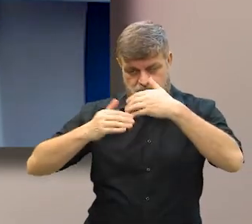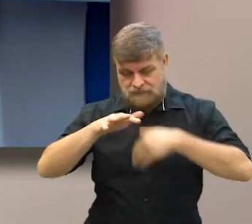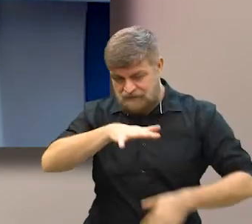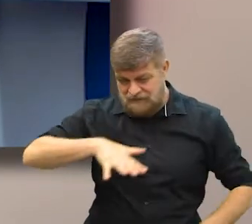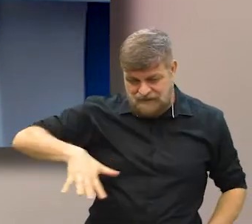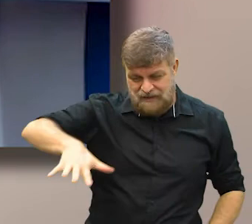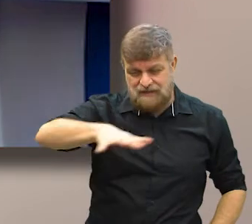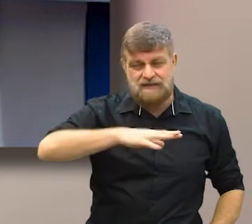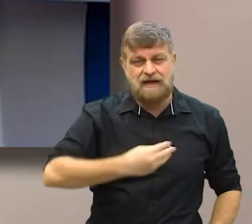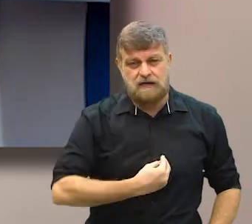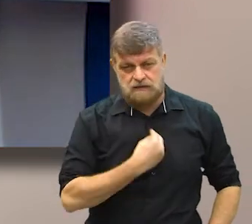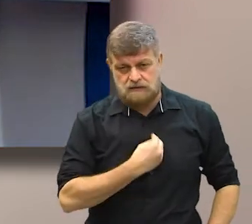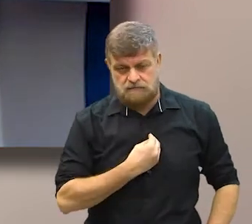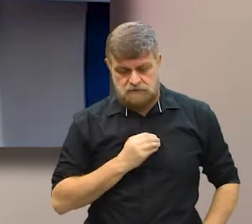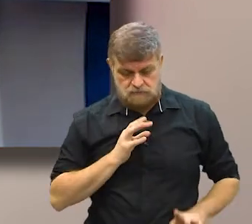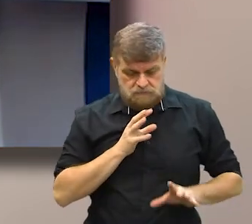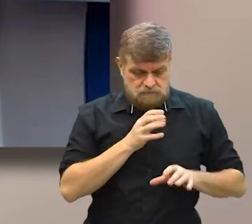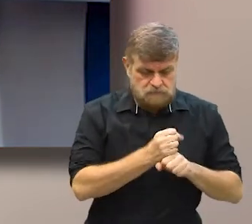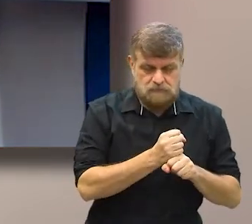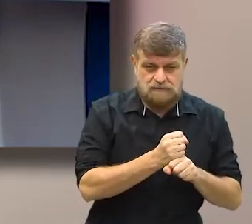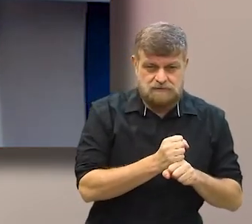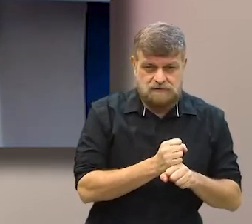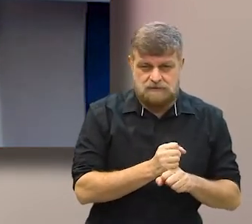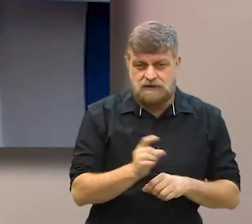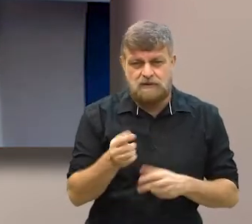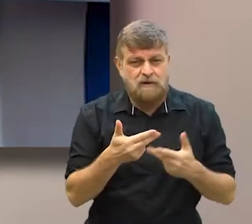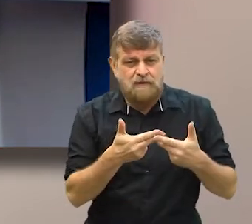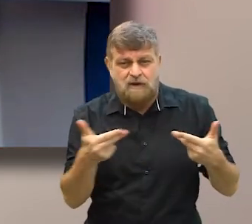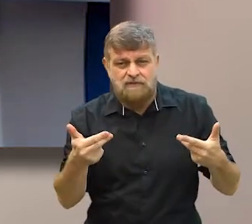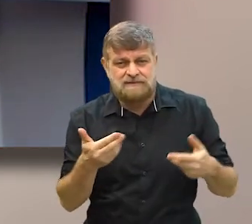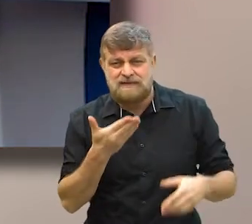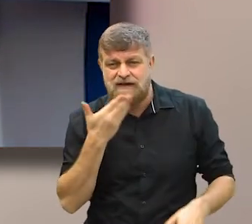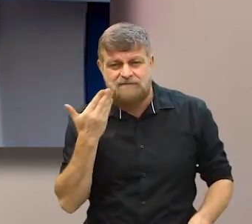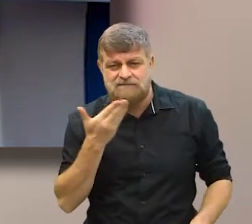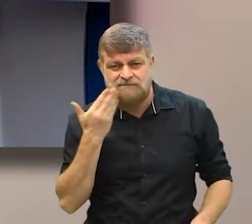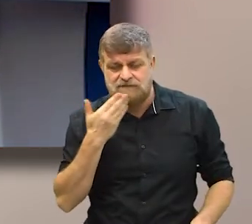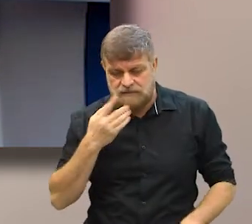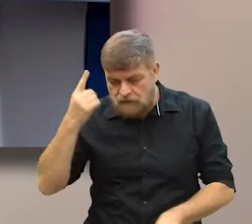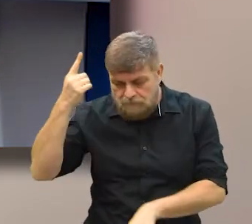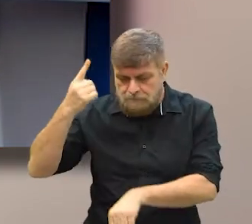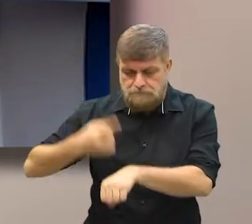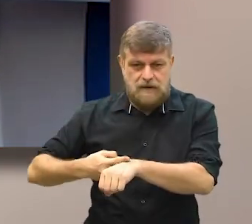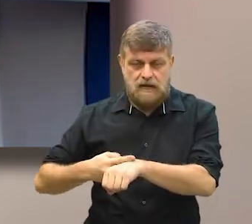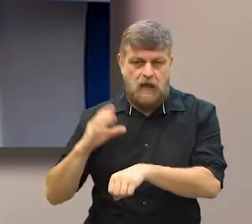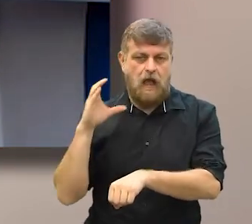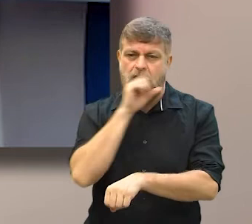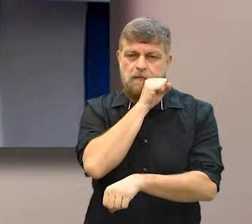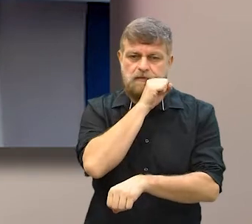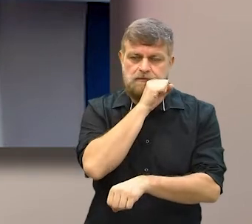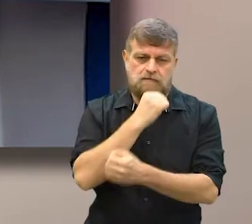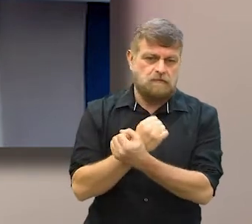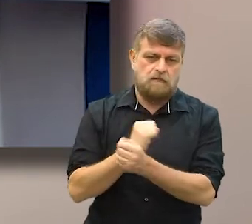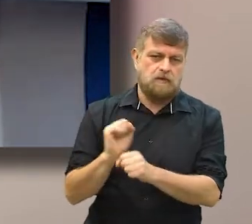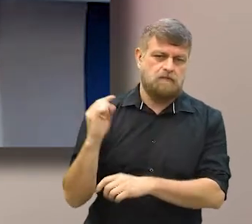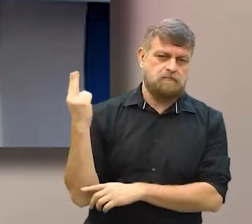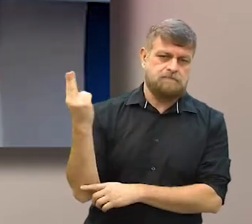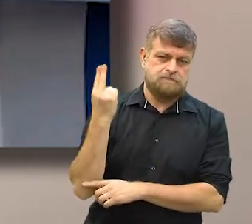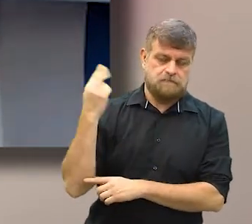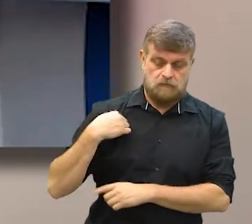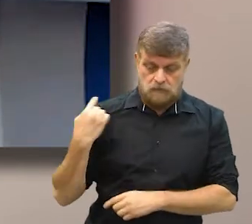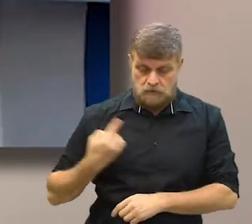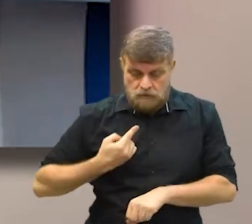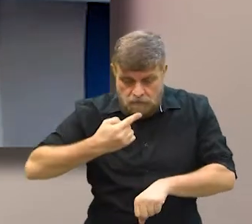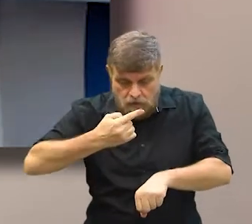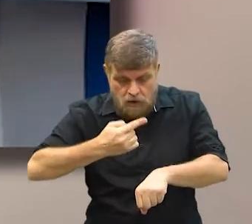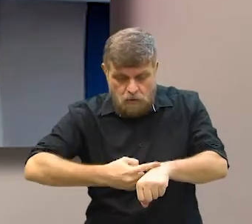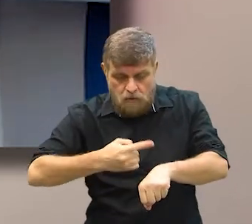as áreas da vida, não é uma coisa que se constrói de um dia para a noite. A gente está vivendo